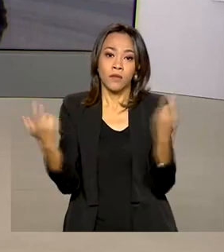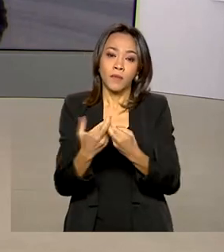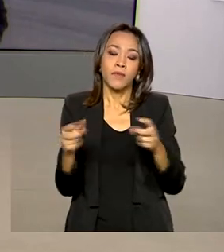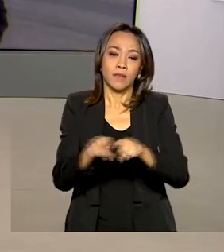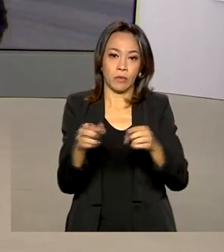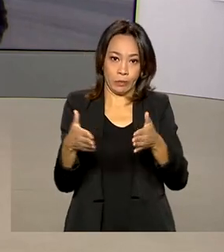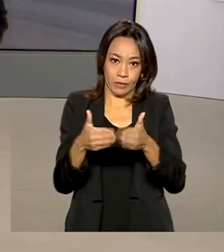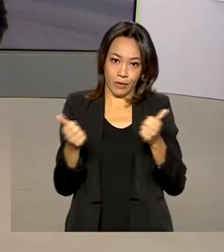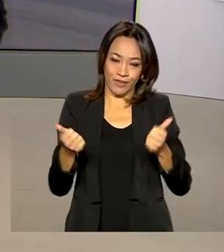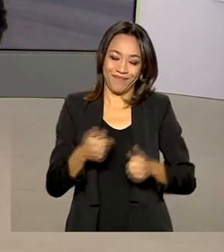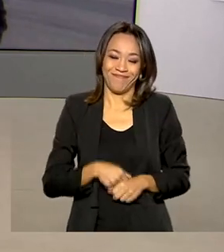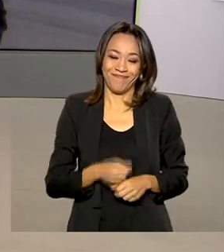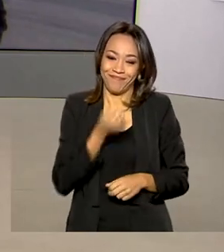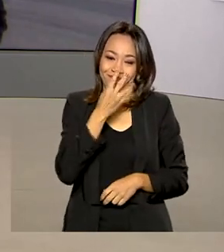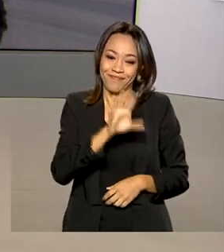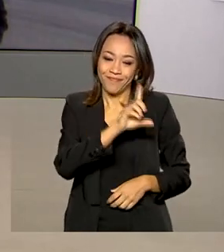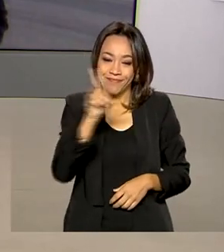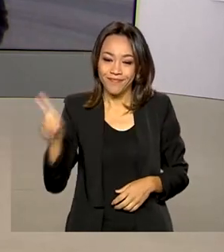pedidos, né Márcia? Bom dia!